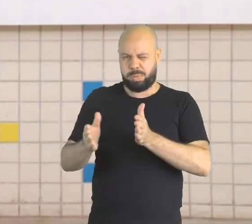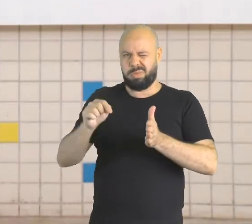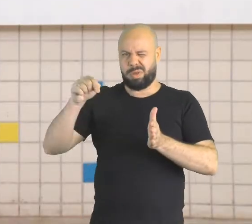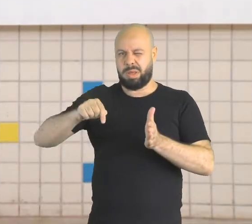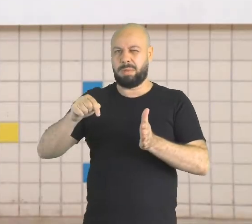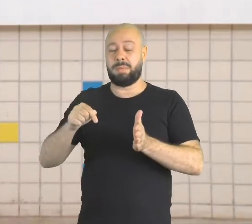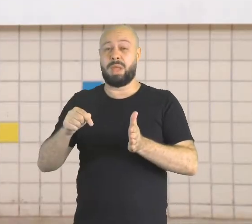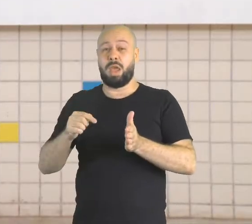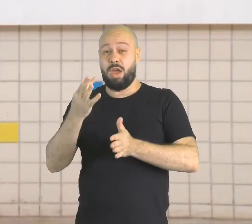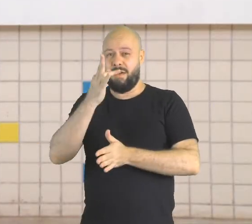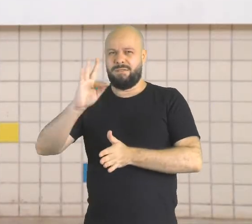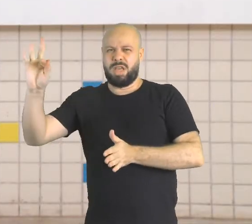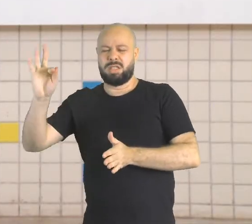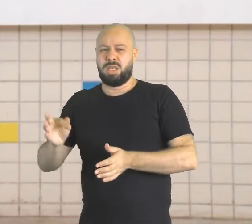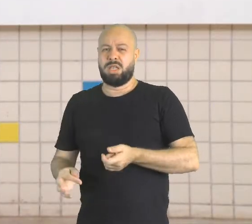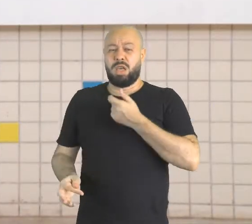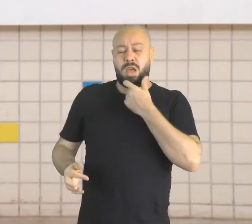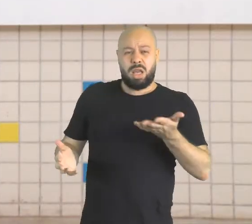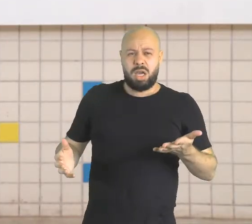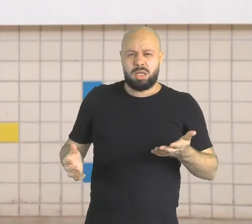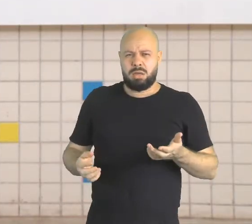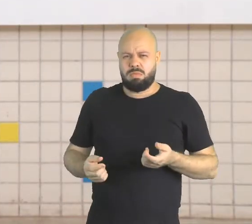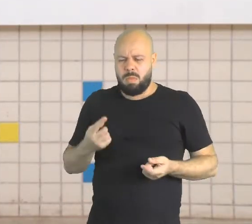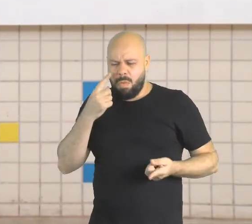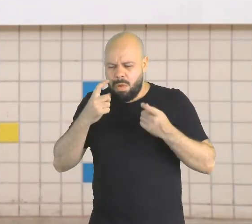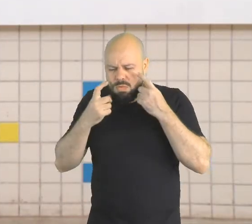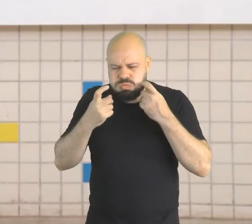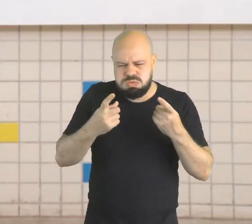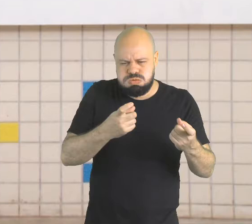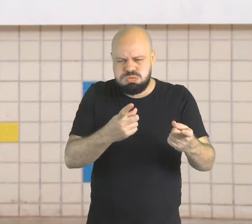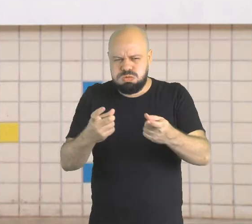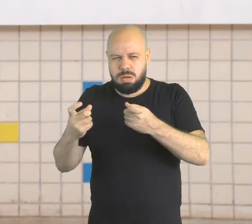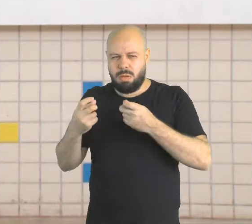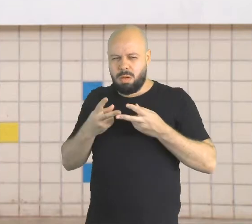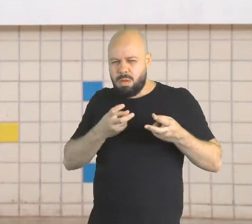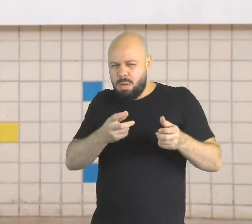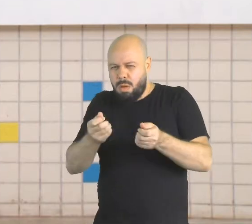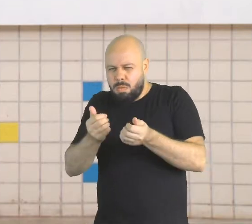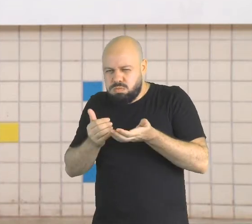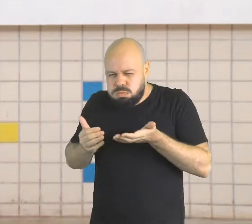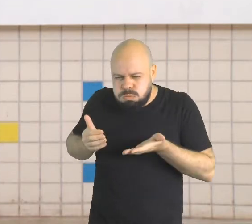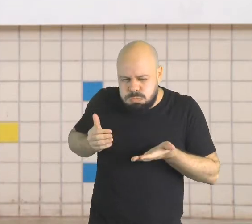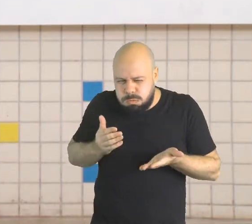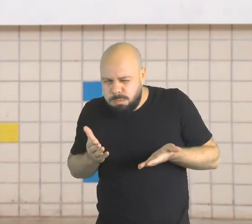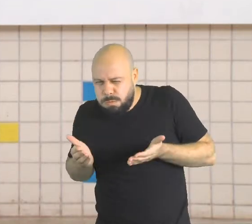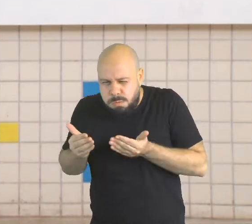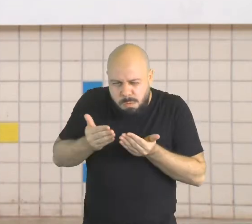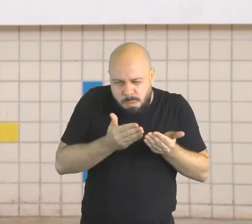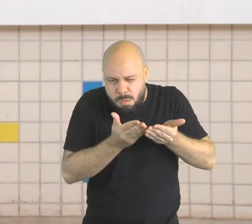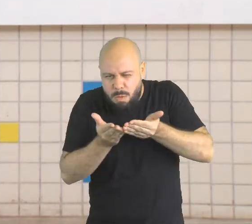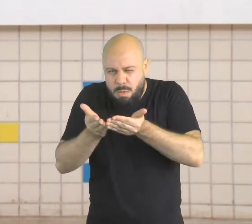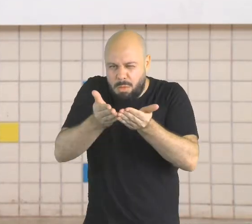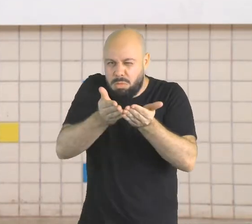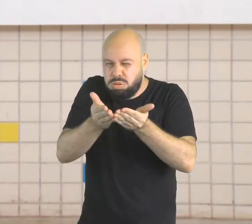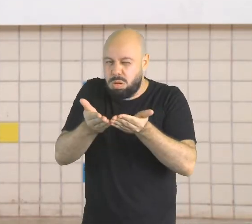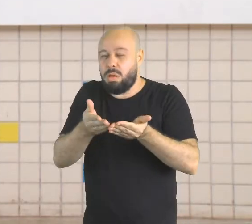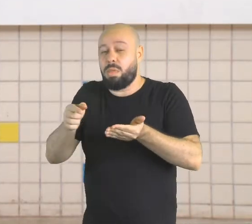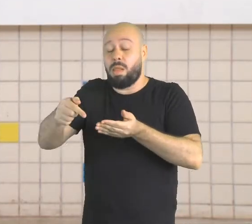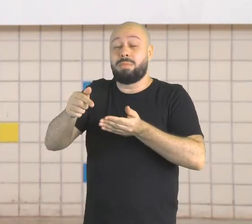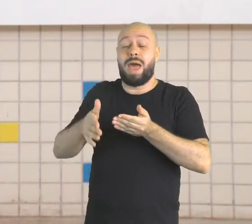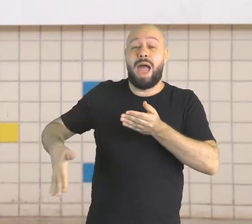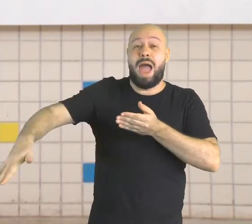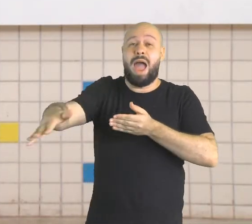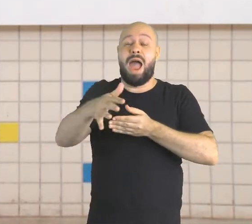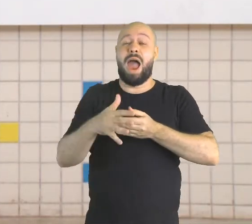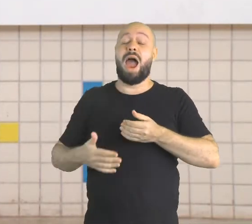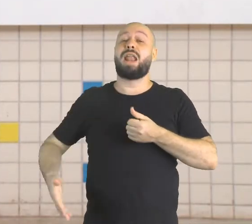né, franceses e ingleses, eles estavam rondando o território brasileiro, certo? Rondando a colônia, né, portuguesa, que era o